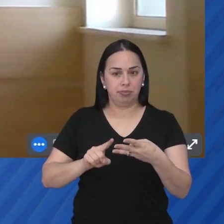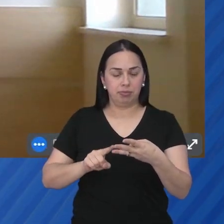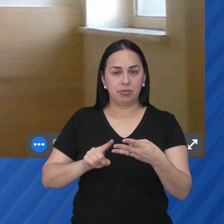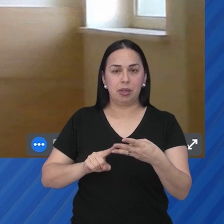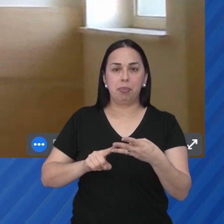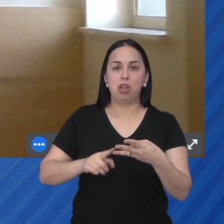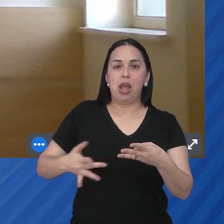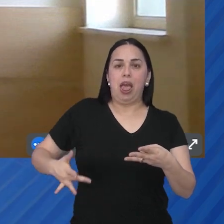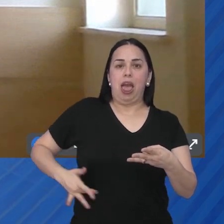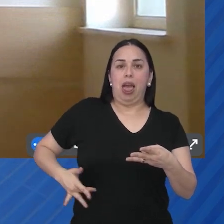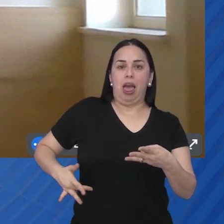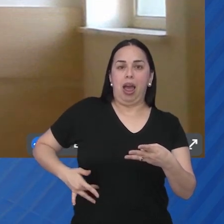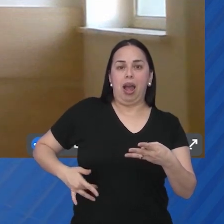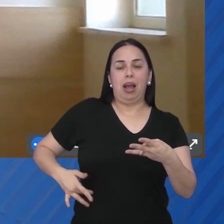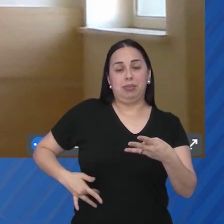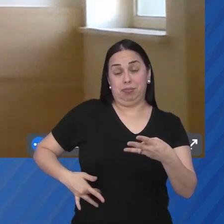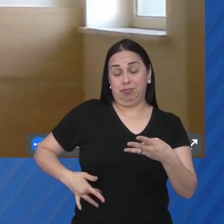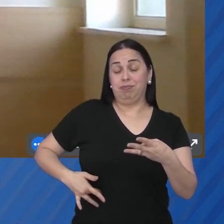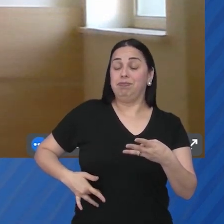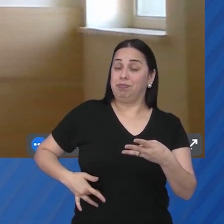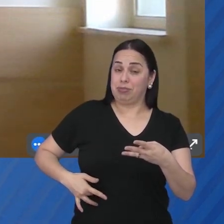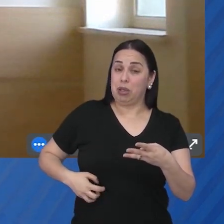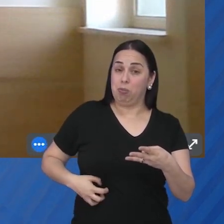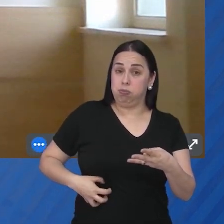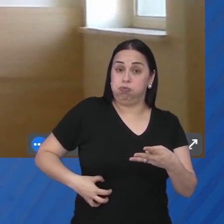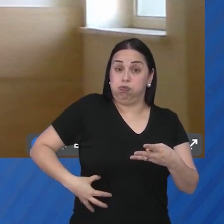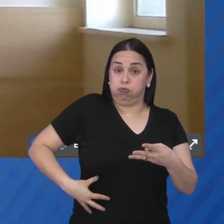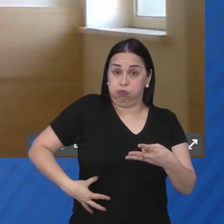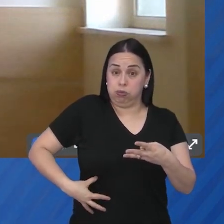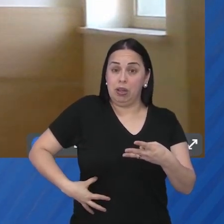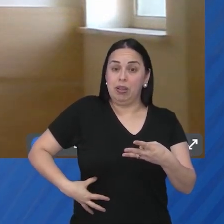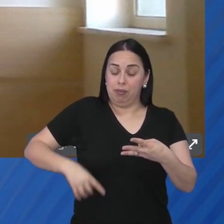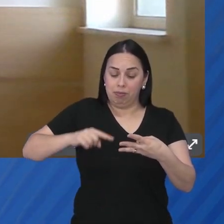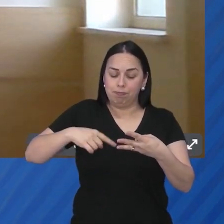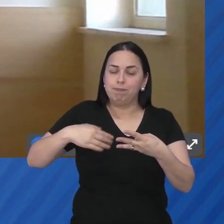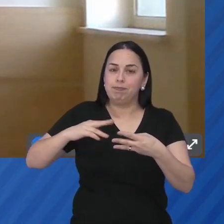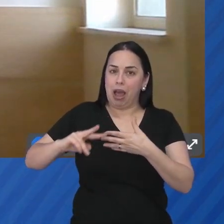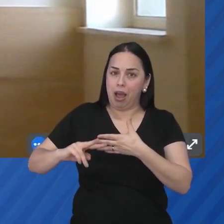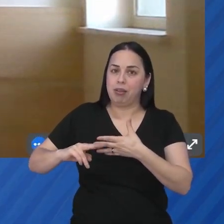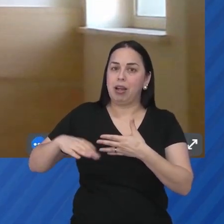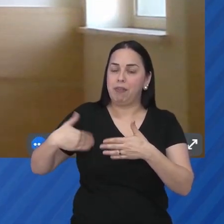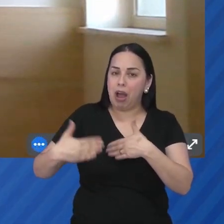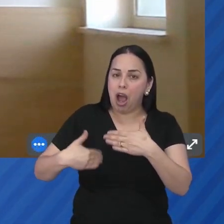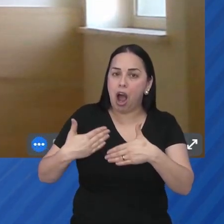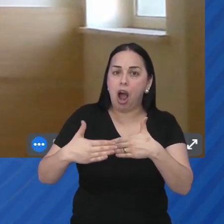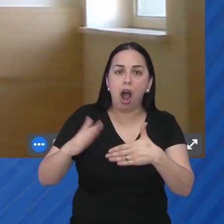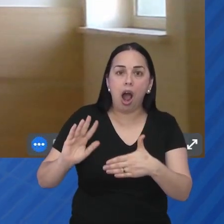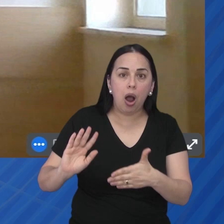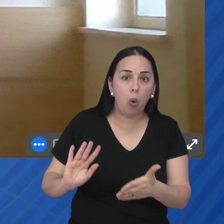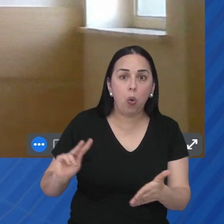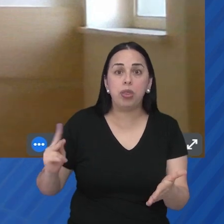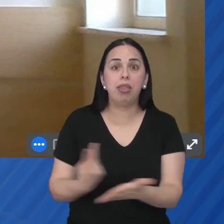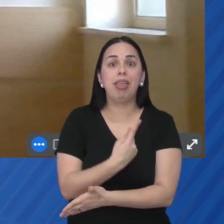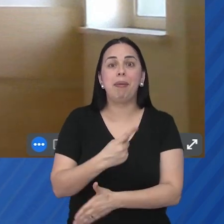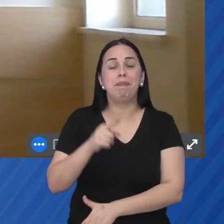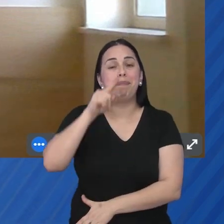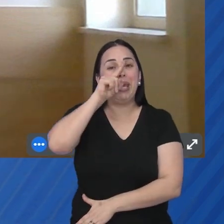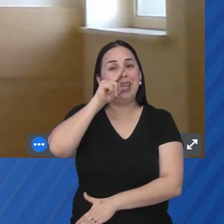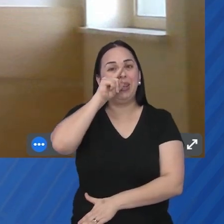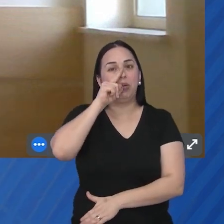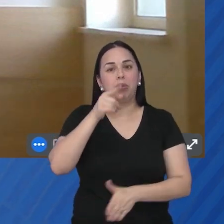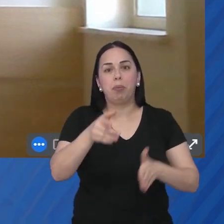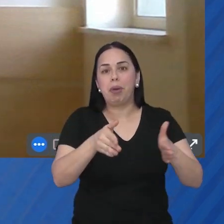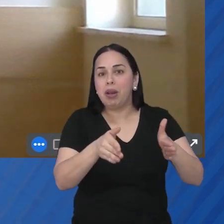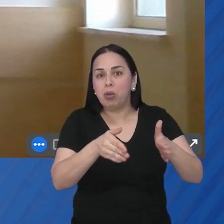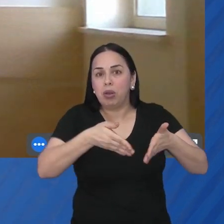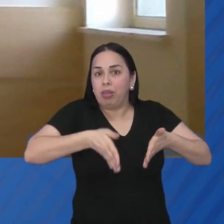aguda, pode evoluir com uma disfunção hepática, distúrbios de coagulação. Isso vão aumentar